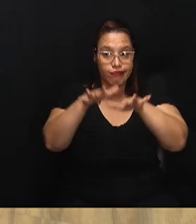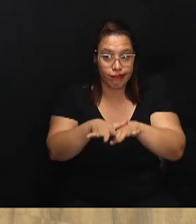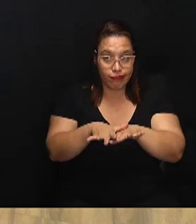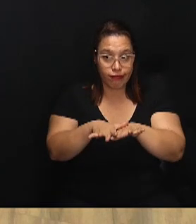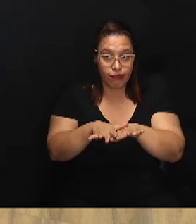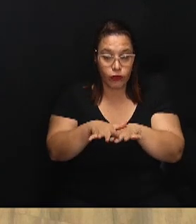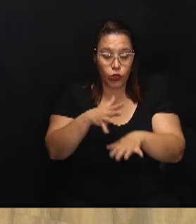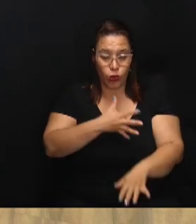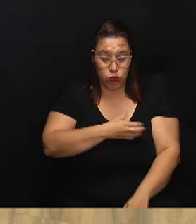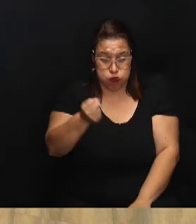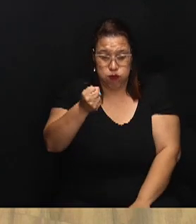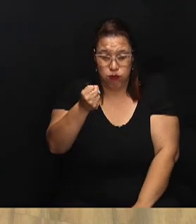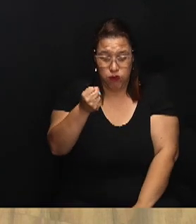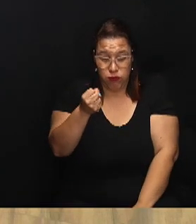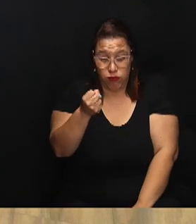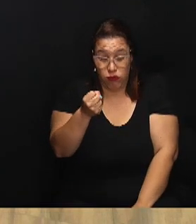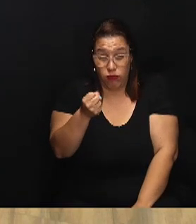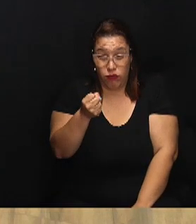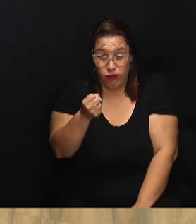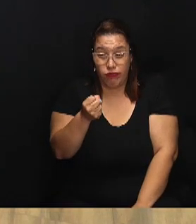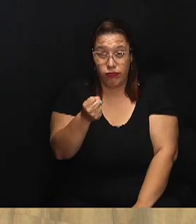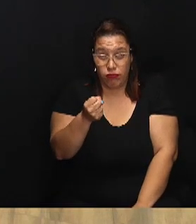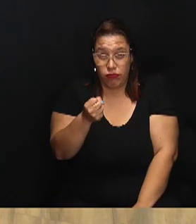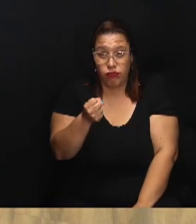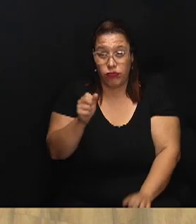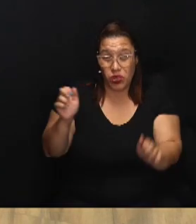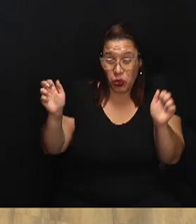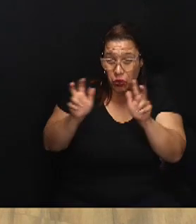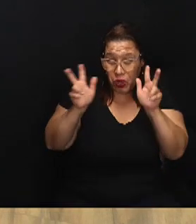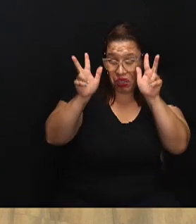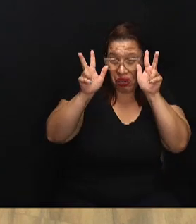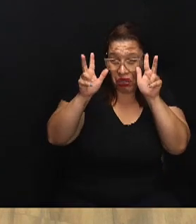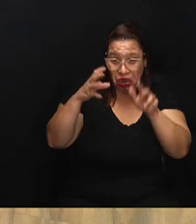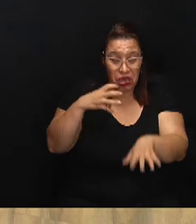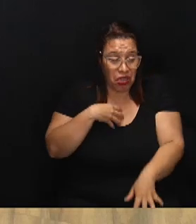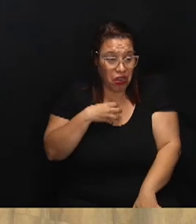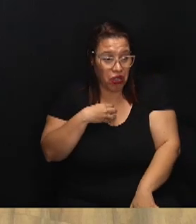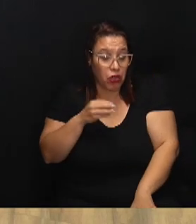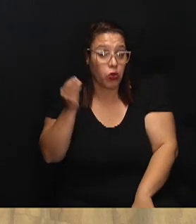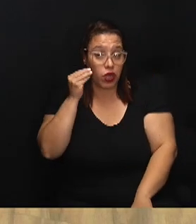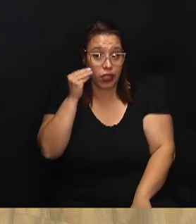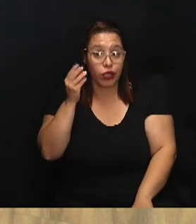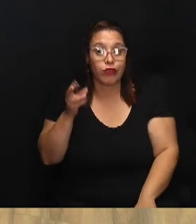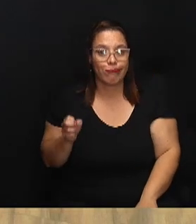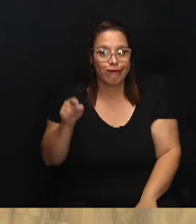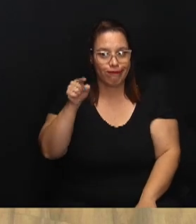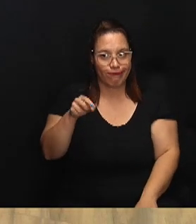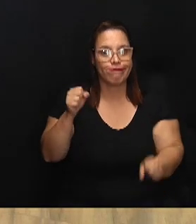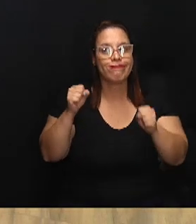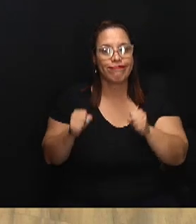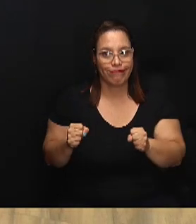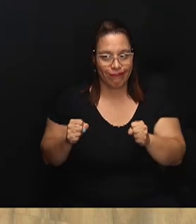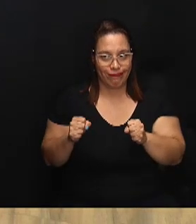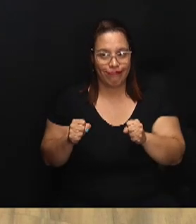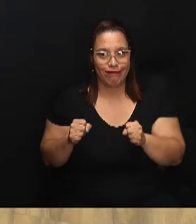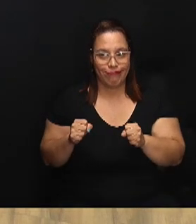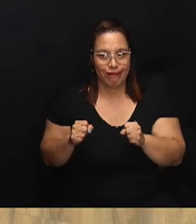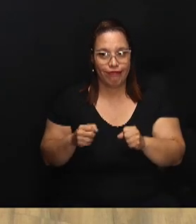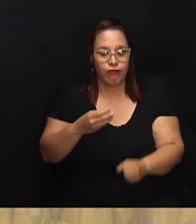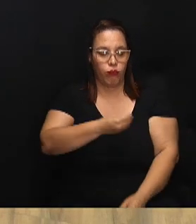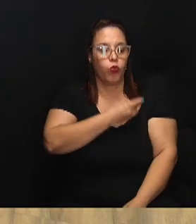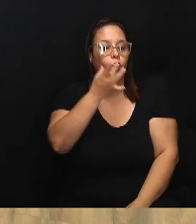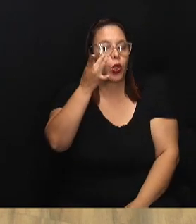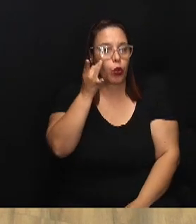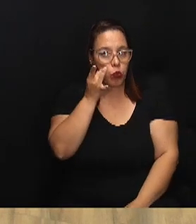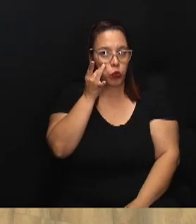do suicídio, a questão dos sinais que as pessoas dão, os tentantes e tudo mais. Então você pode participar